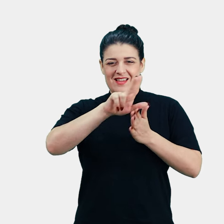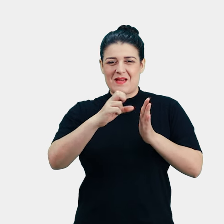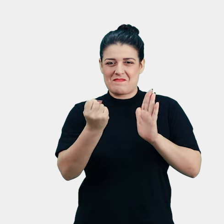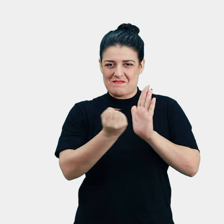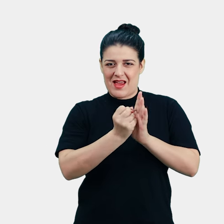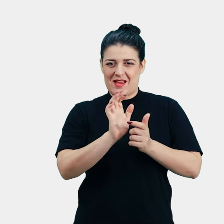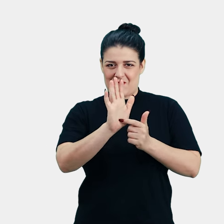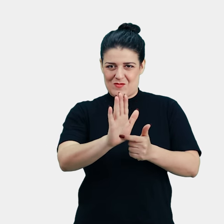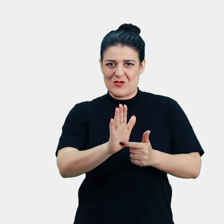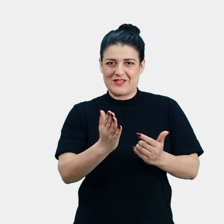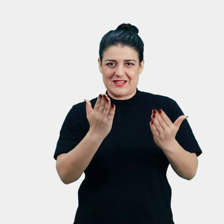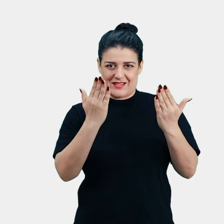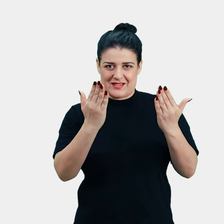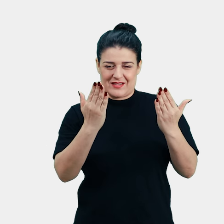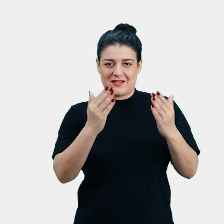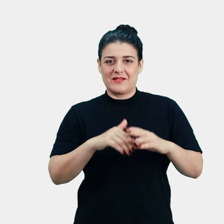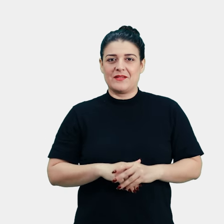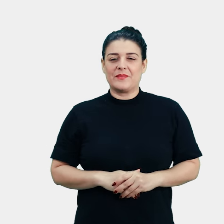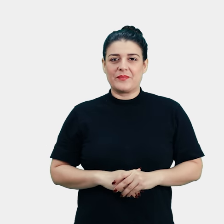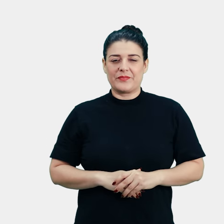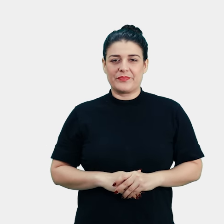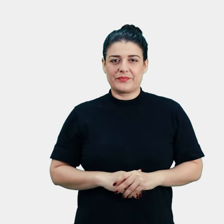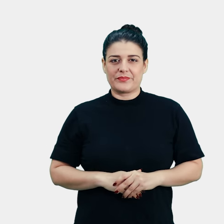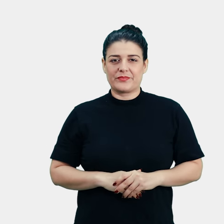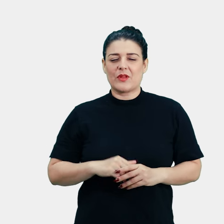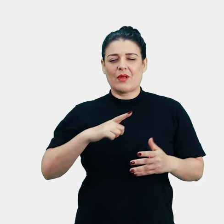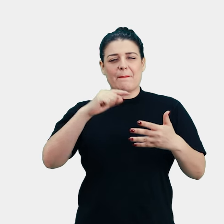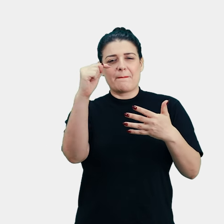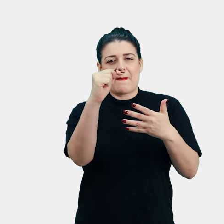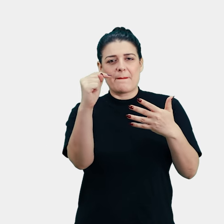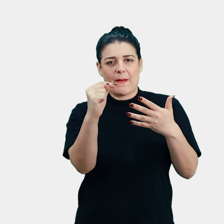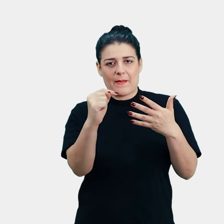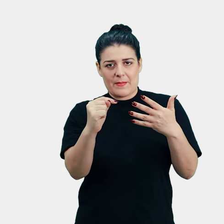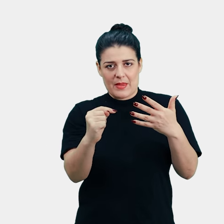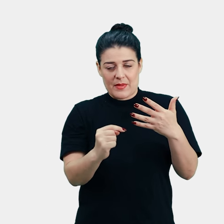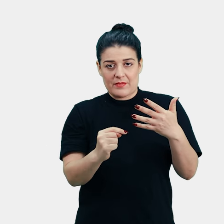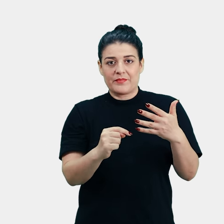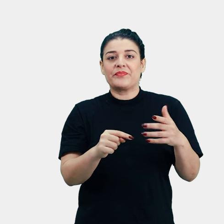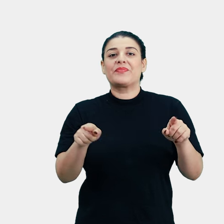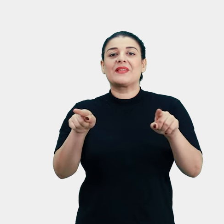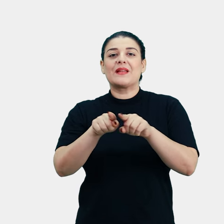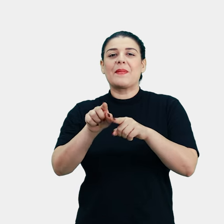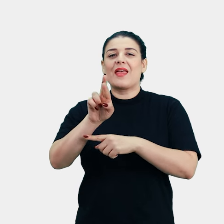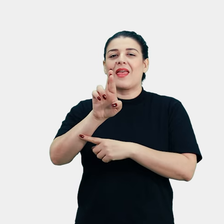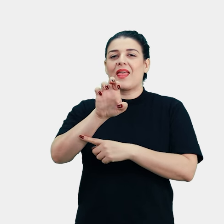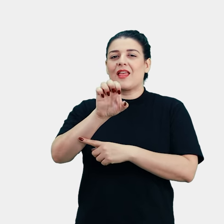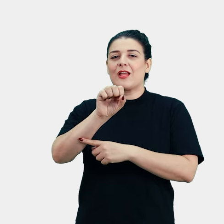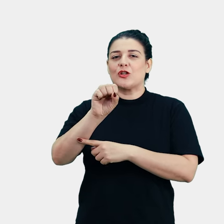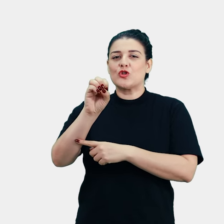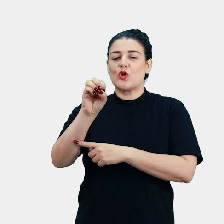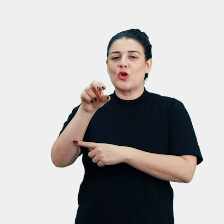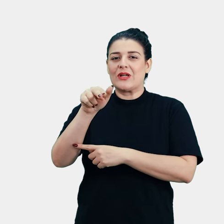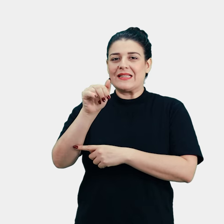de voo, que é o Time of Flight, que é o TOF, o Warp Trap, e a ressonância ciclotrônica de íons com transformada